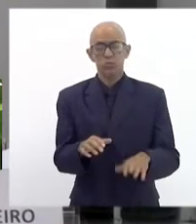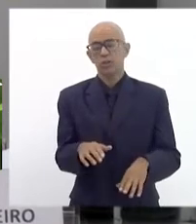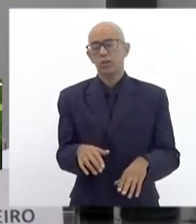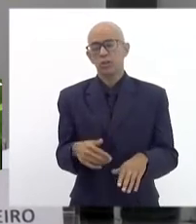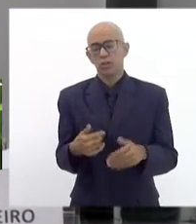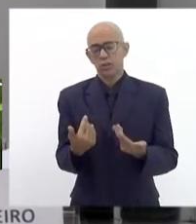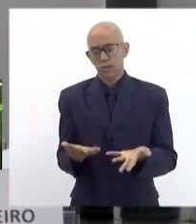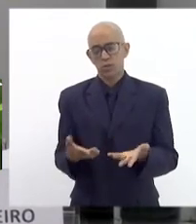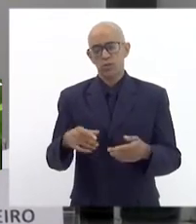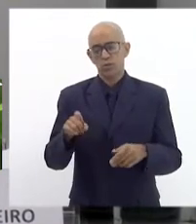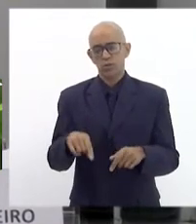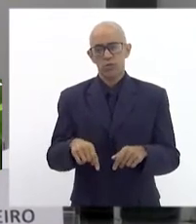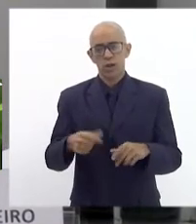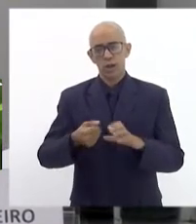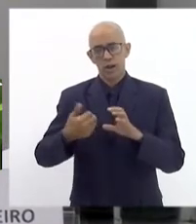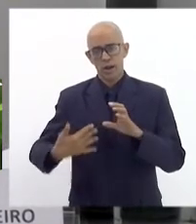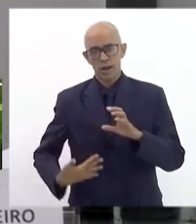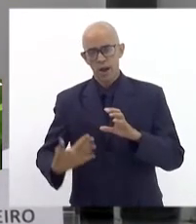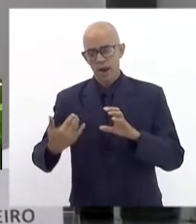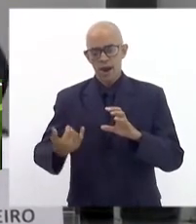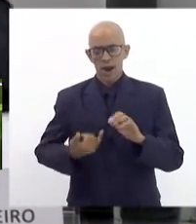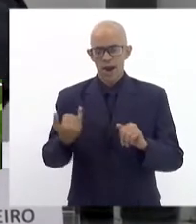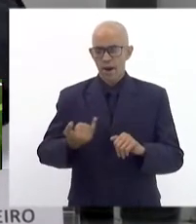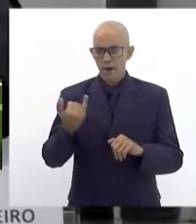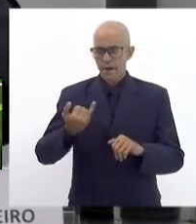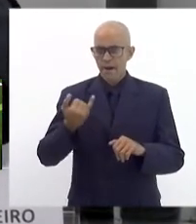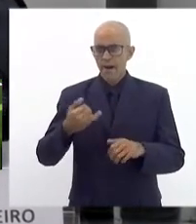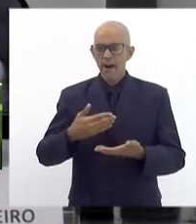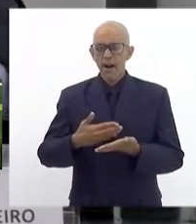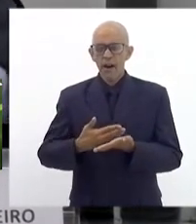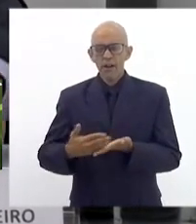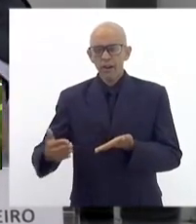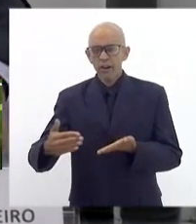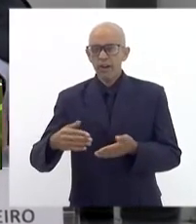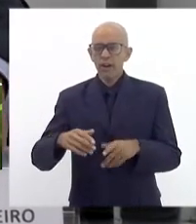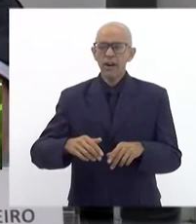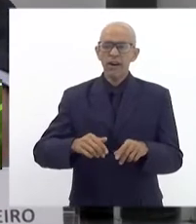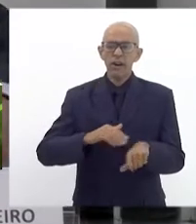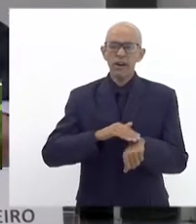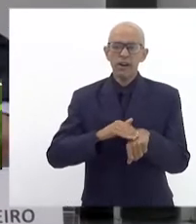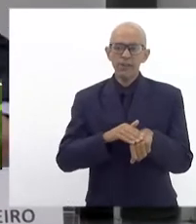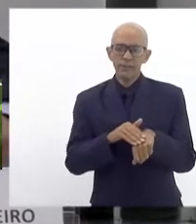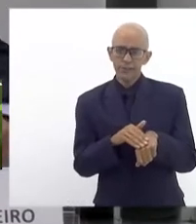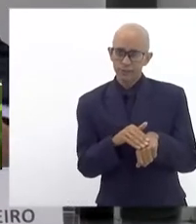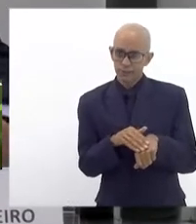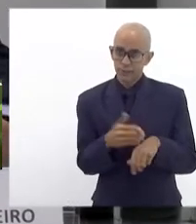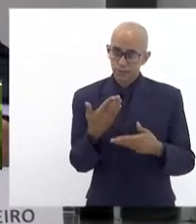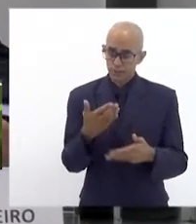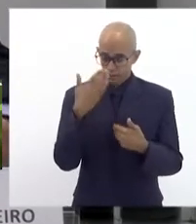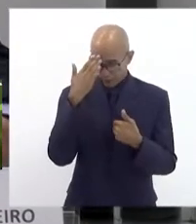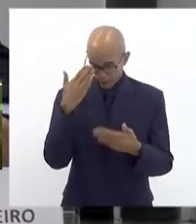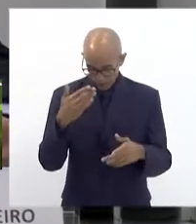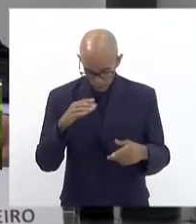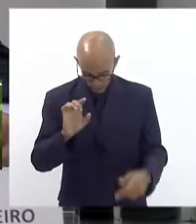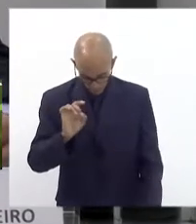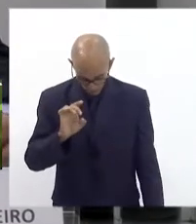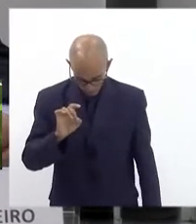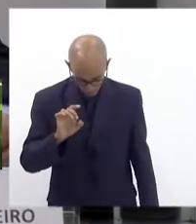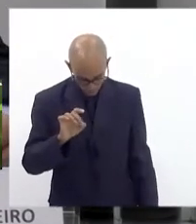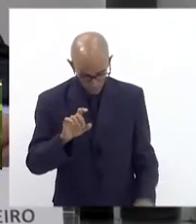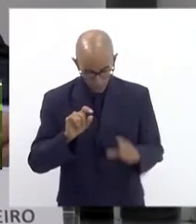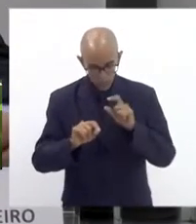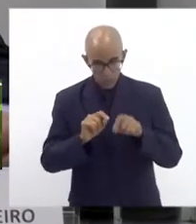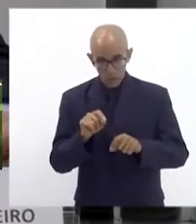muito introdutórios que eu estou trazendo aqui para a nossa rodada, mais essa rodada de conversa. Eu quero agradecer muito, especialmente na sessão de hoje,